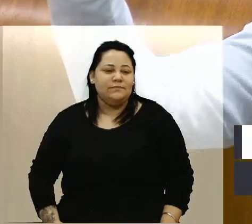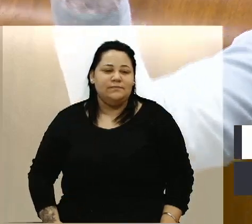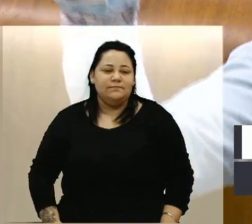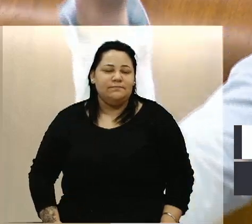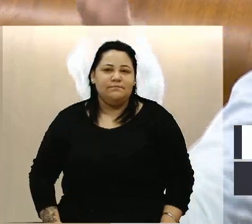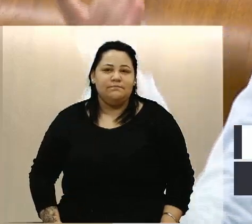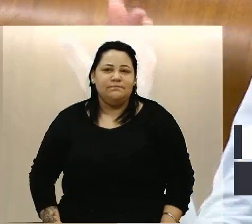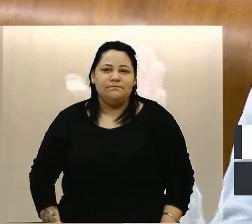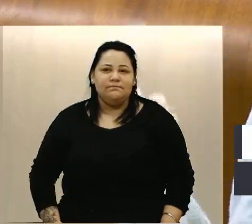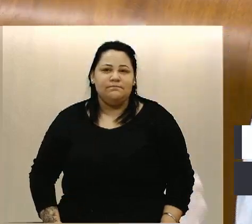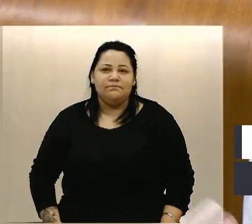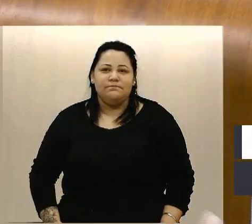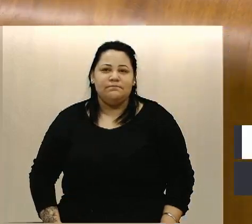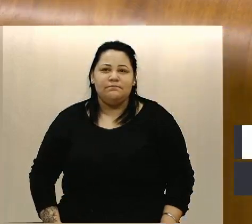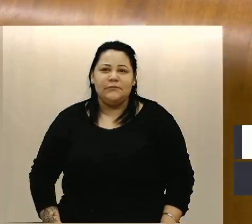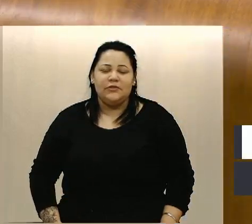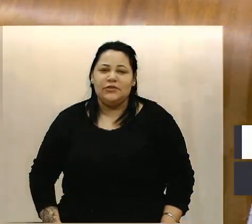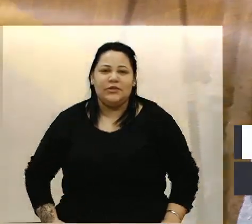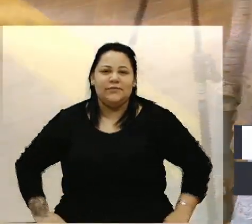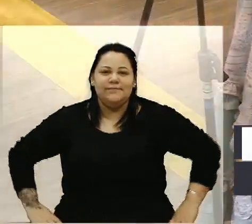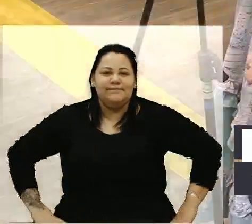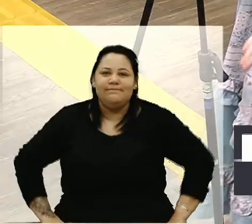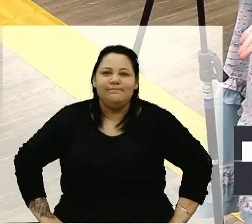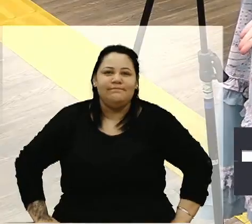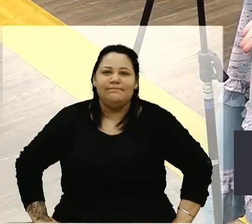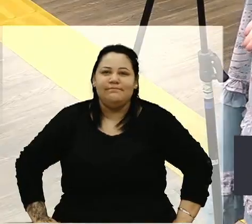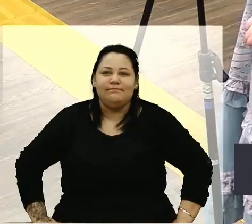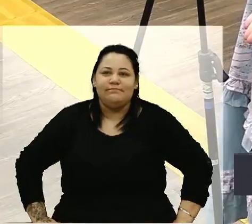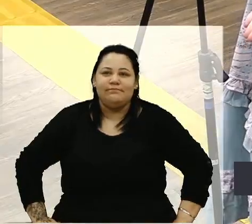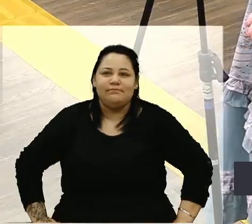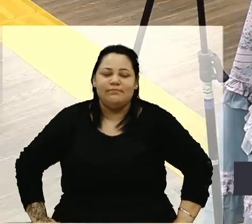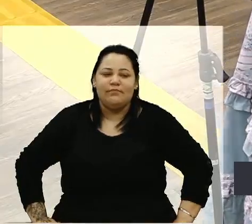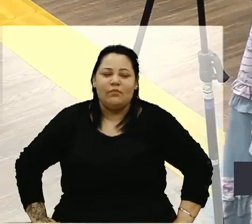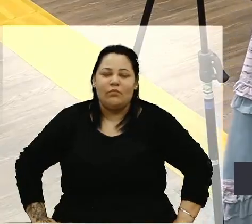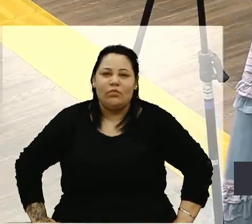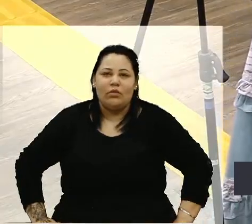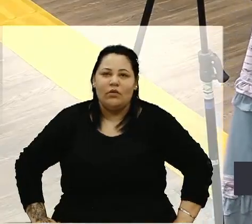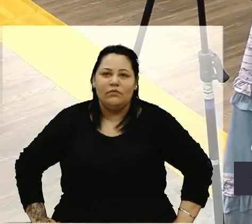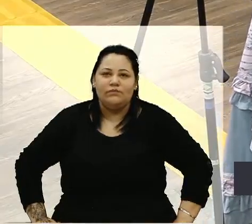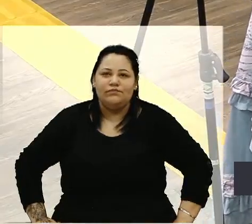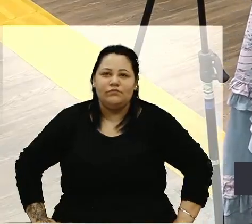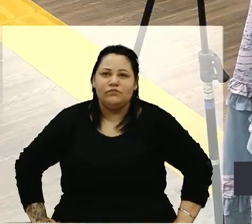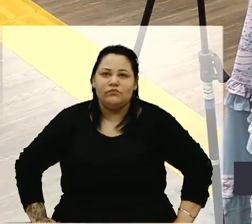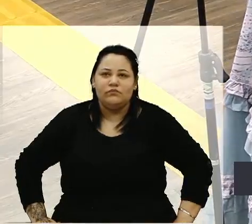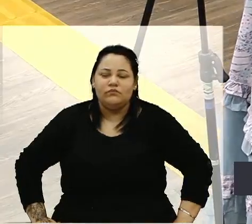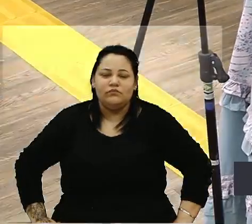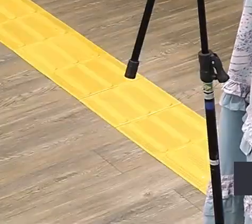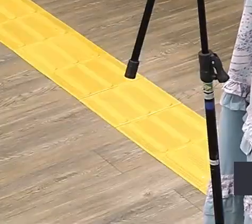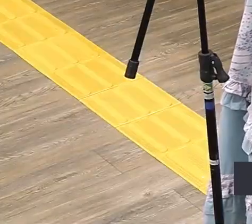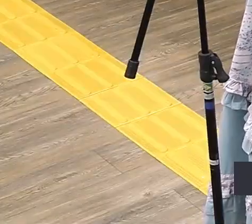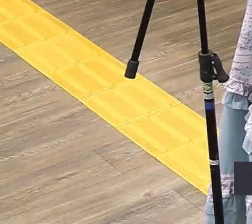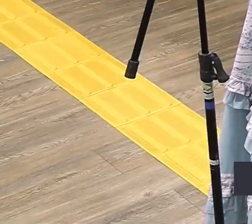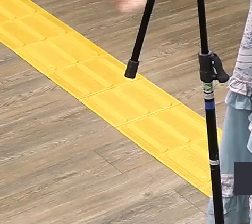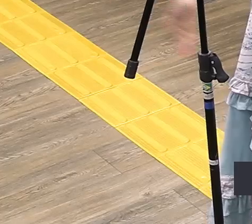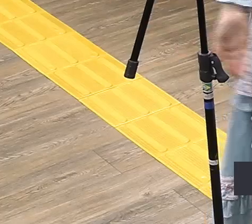E uma tesoura, de preferência uma tesoura antiga,